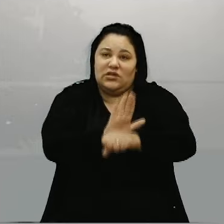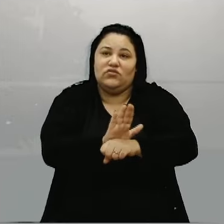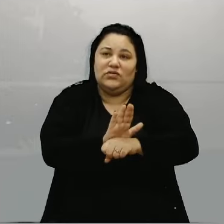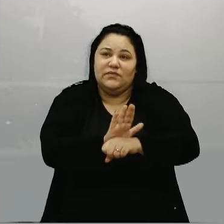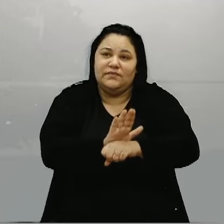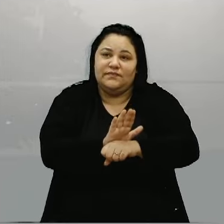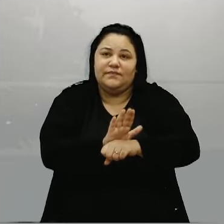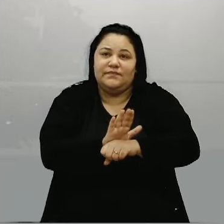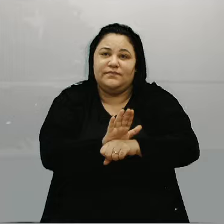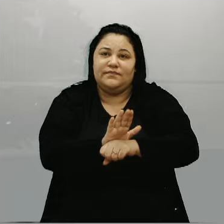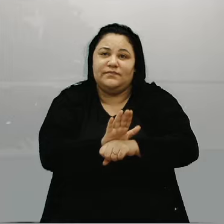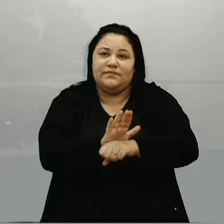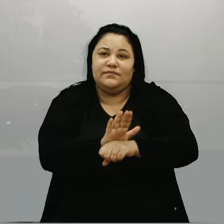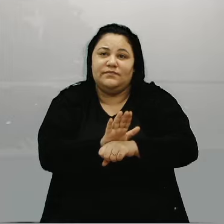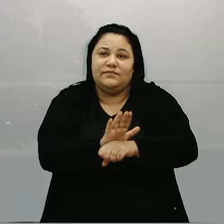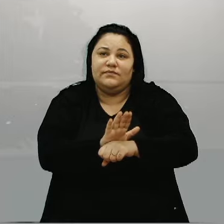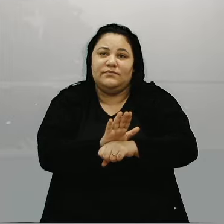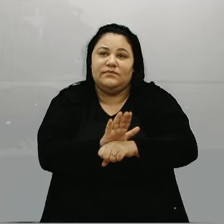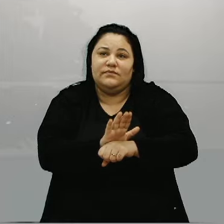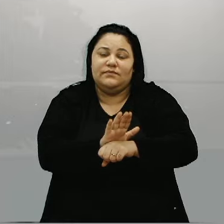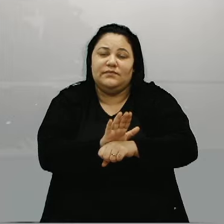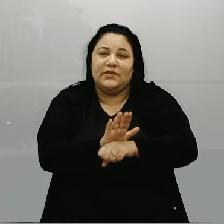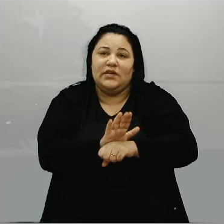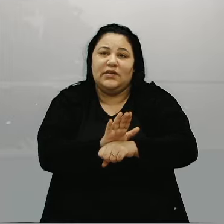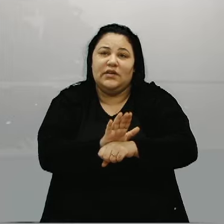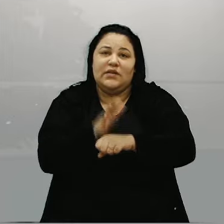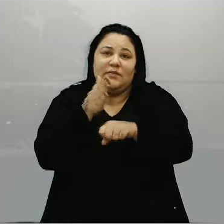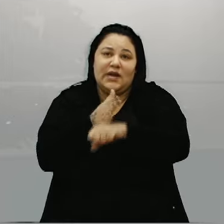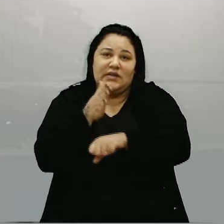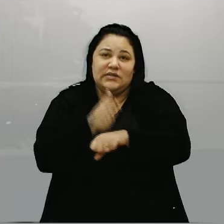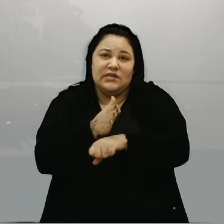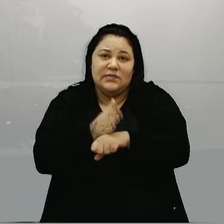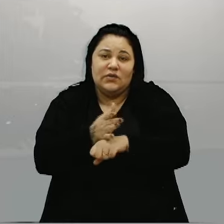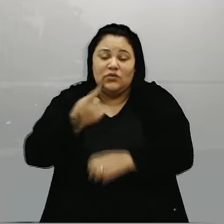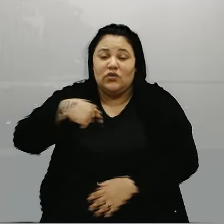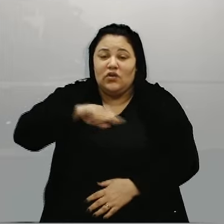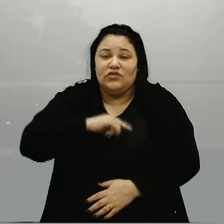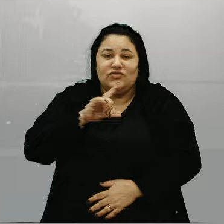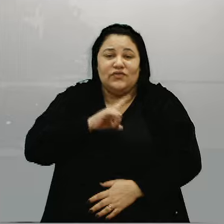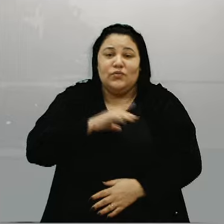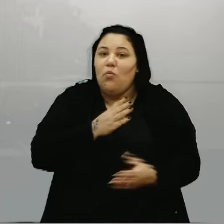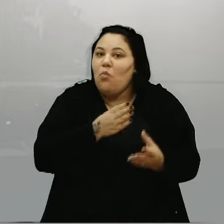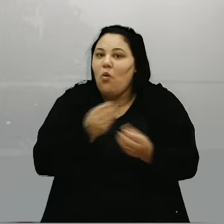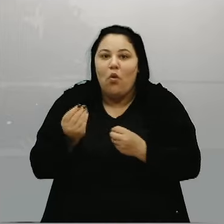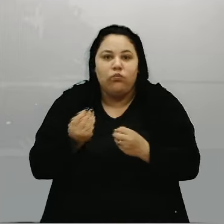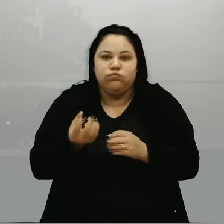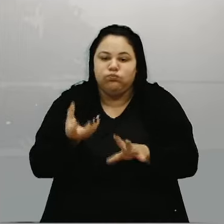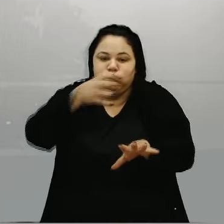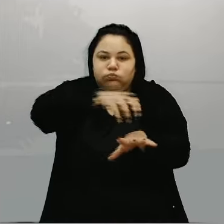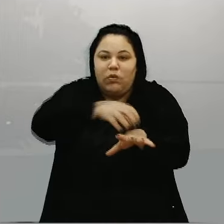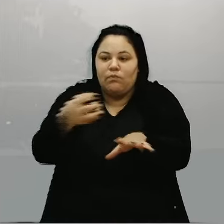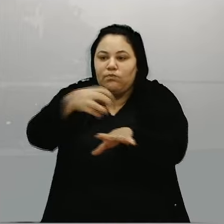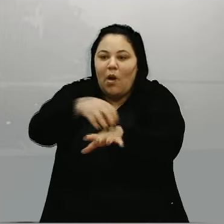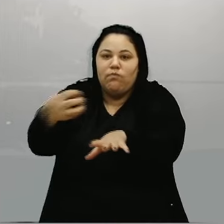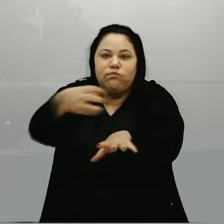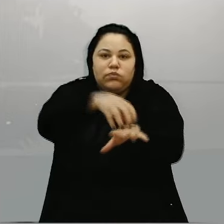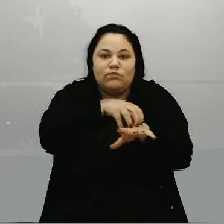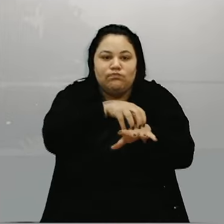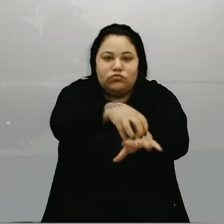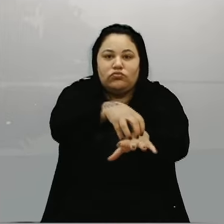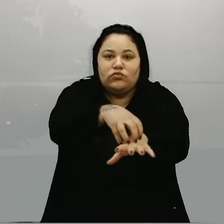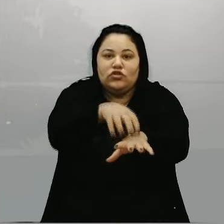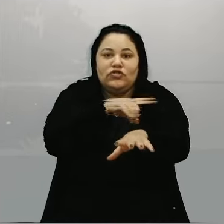nos que acabaram né se envolvendo conosco nós recebemos inúmeras carretas de vários estados do Brasil e até